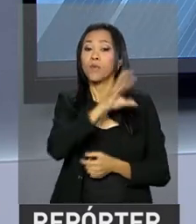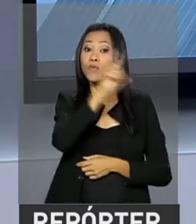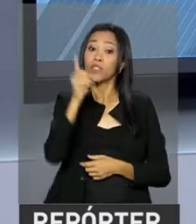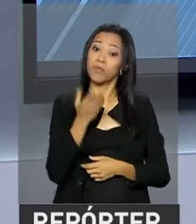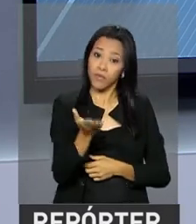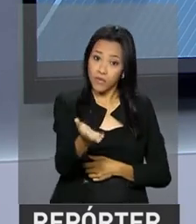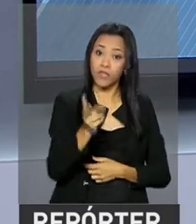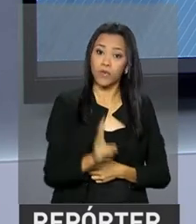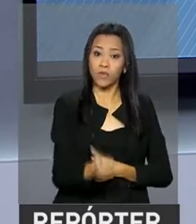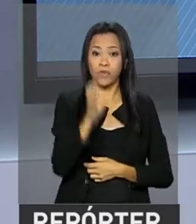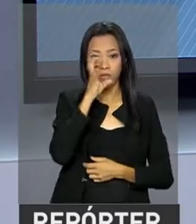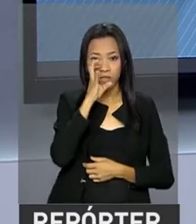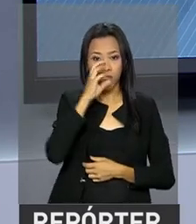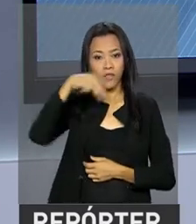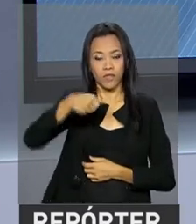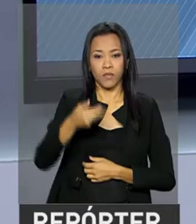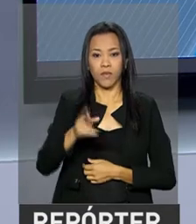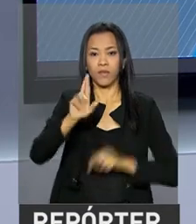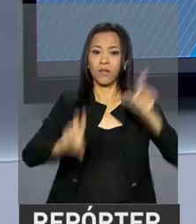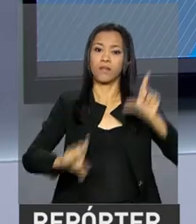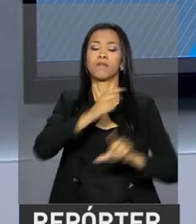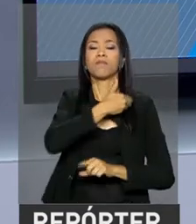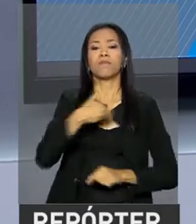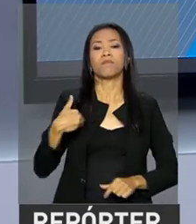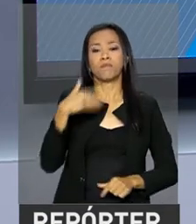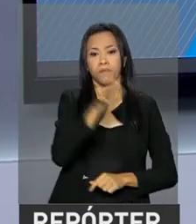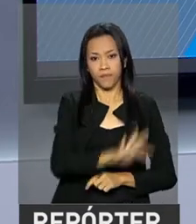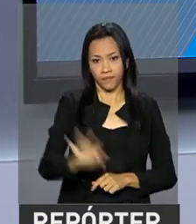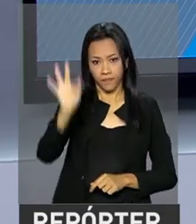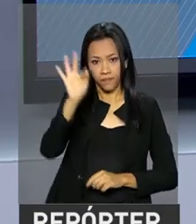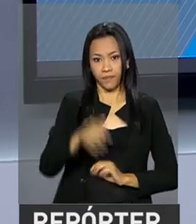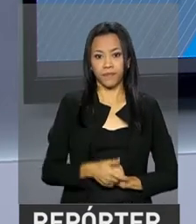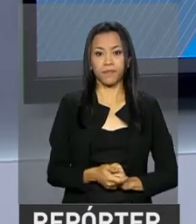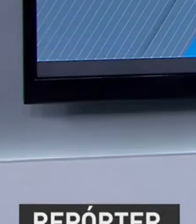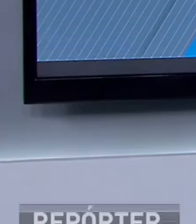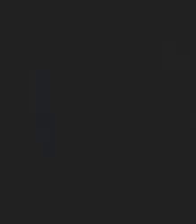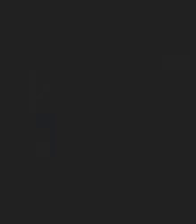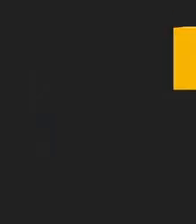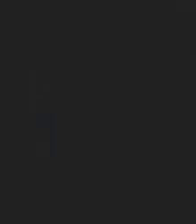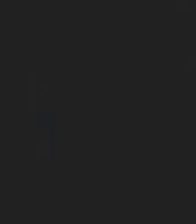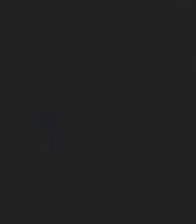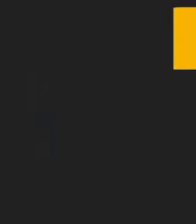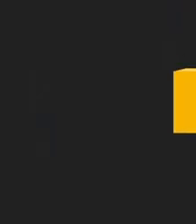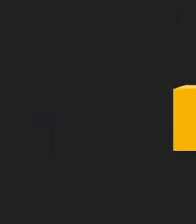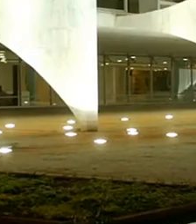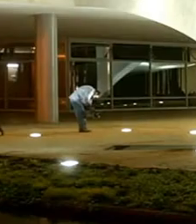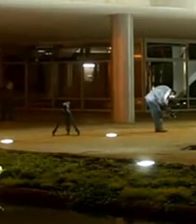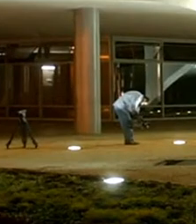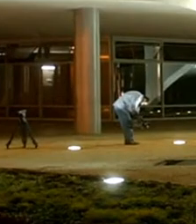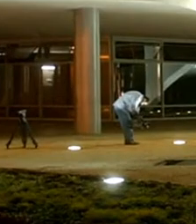para você e continue com a gente aqui na NBR, a TV do Governo Federal.